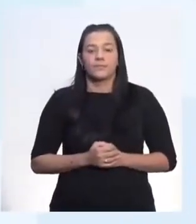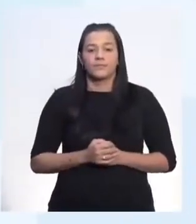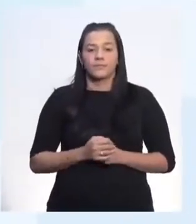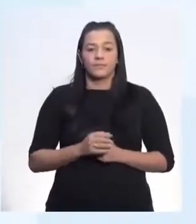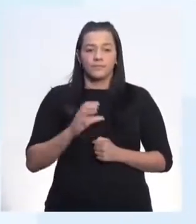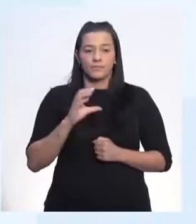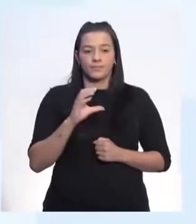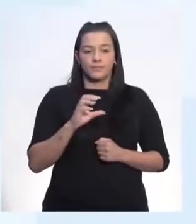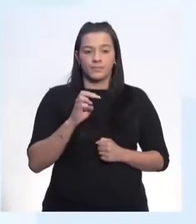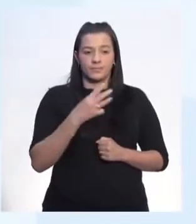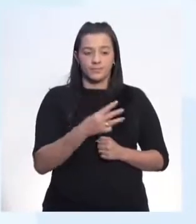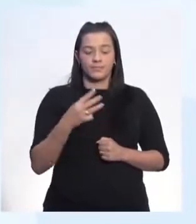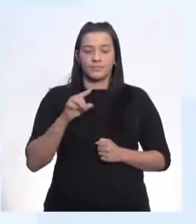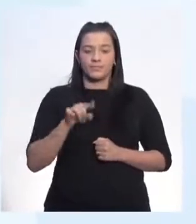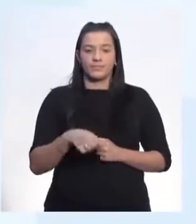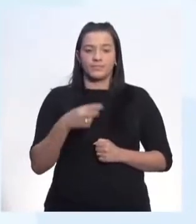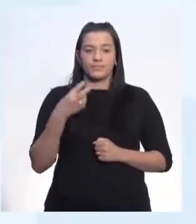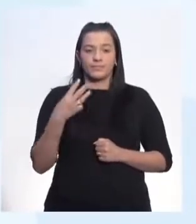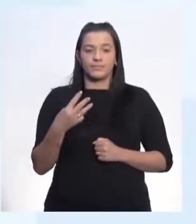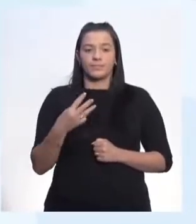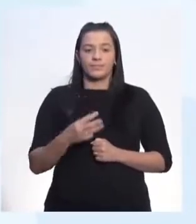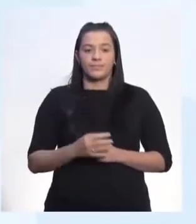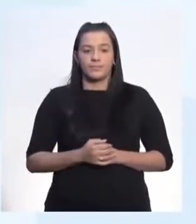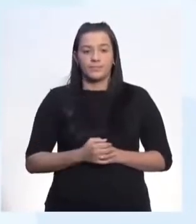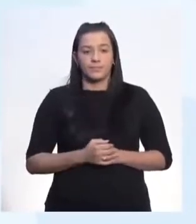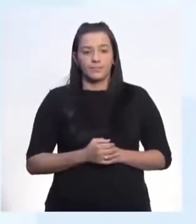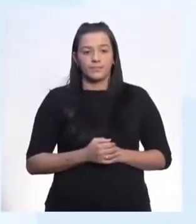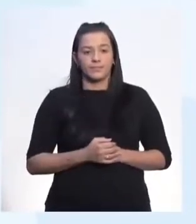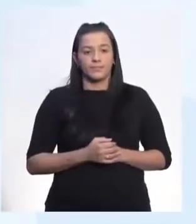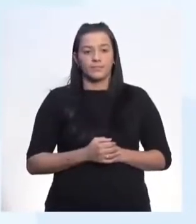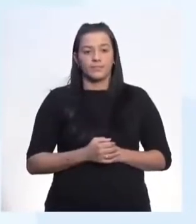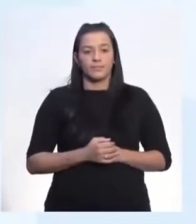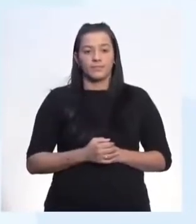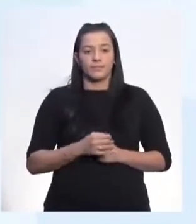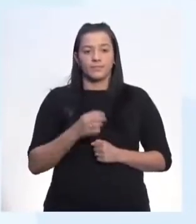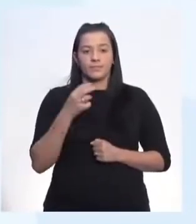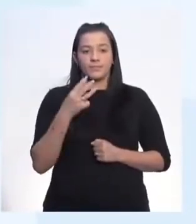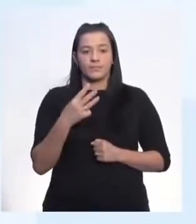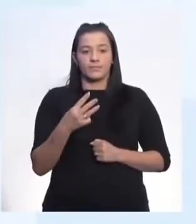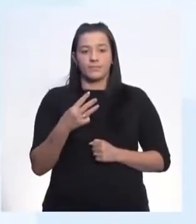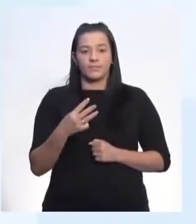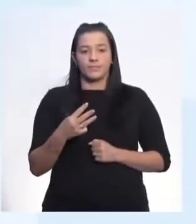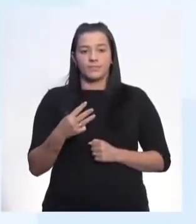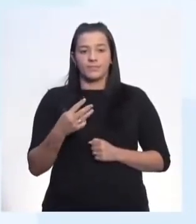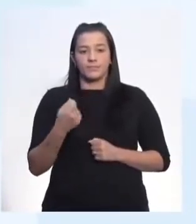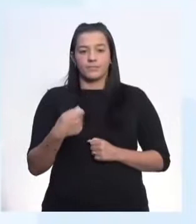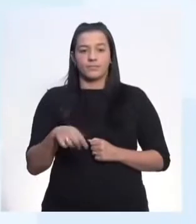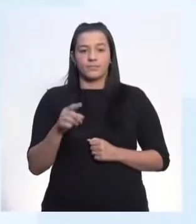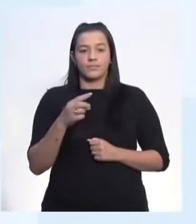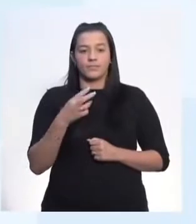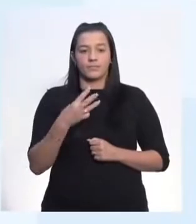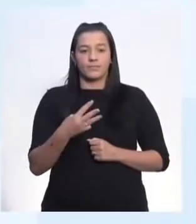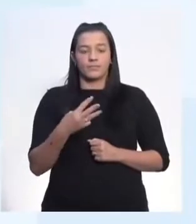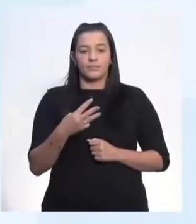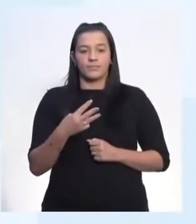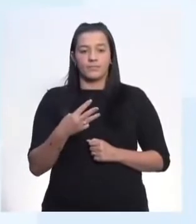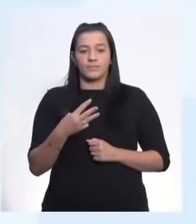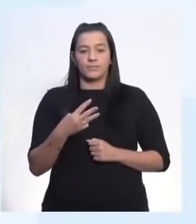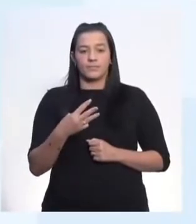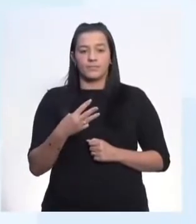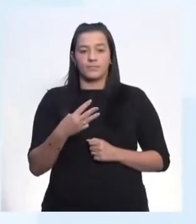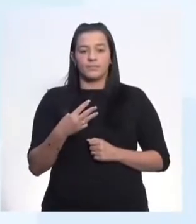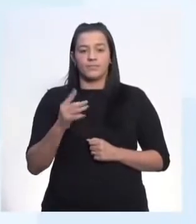Roberta? 3 de 3. Ah, gente, essa precisa fazer? Tá bom, vai, vou fazer, mas você sabe que não precisa, não é